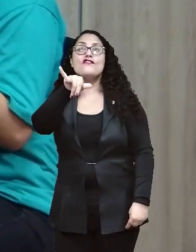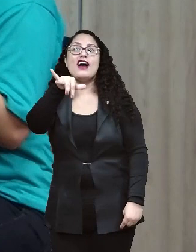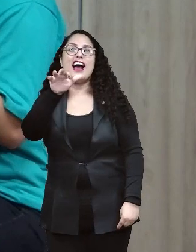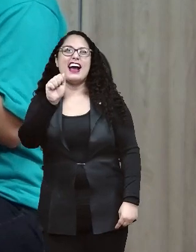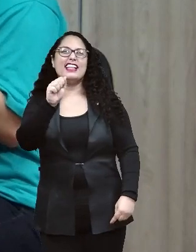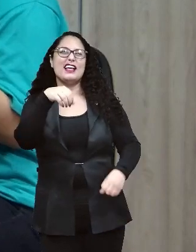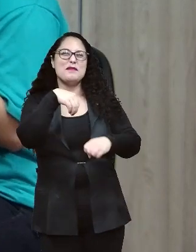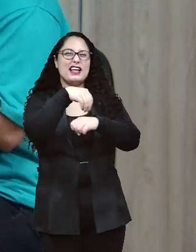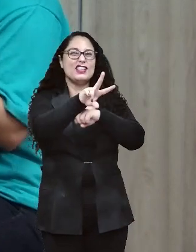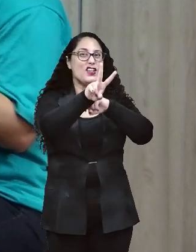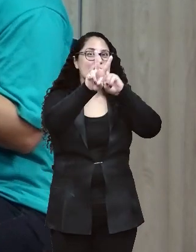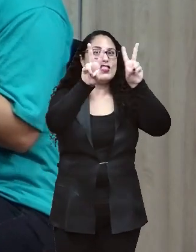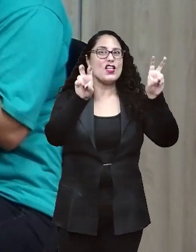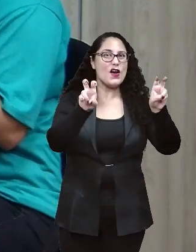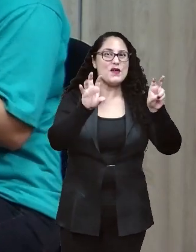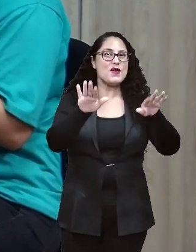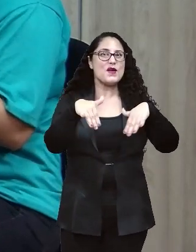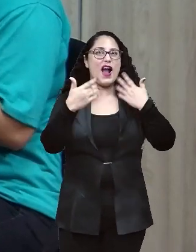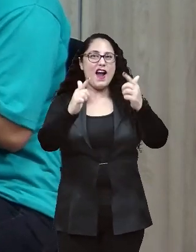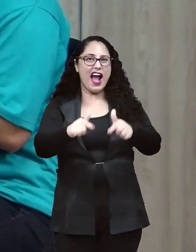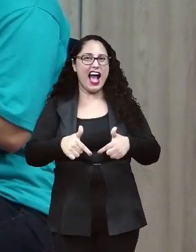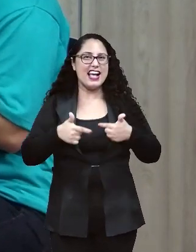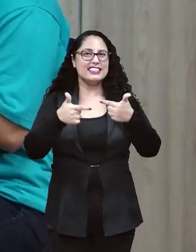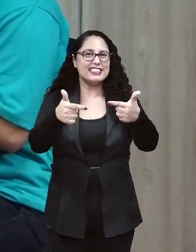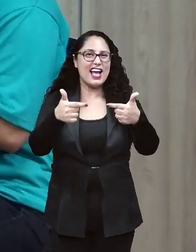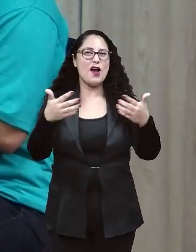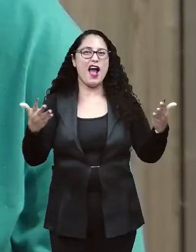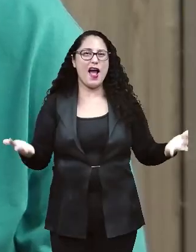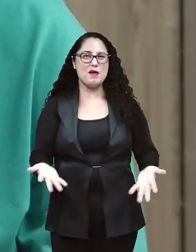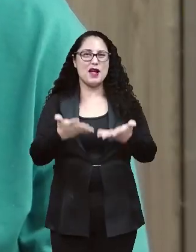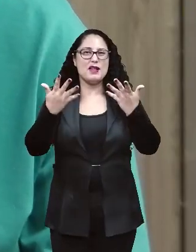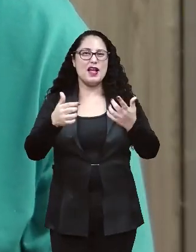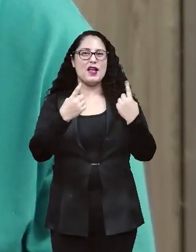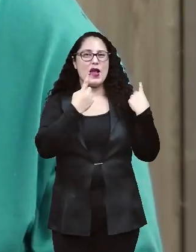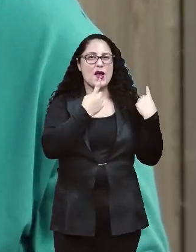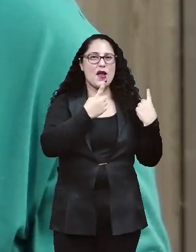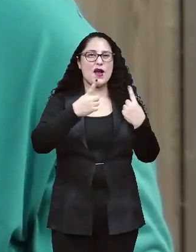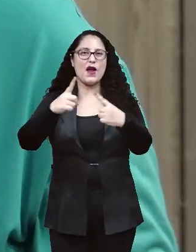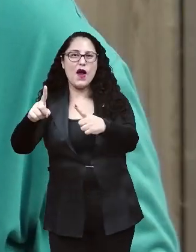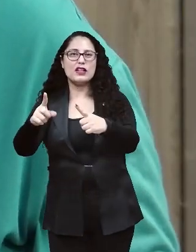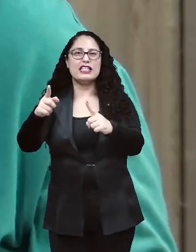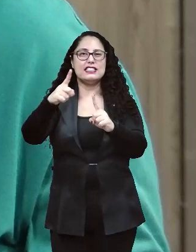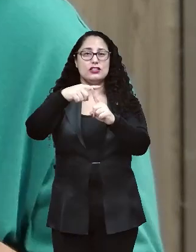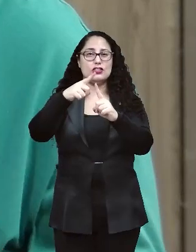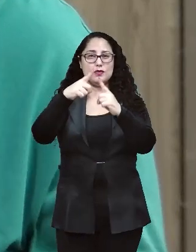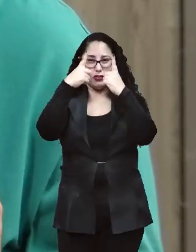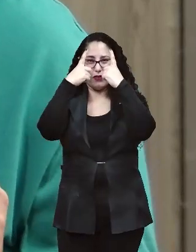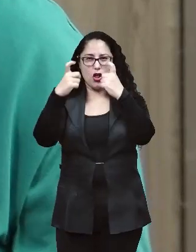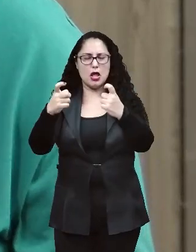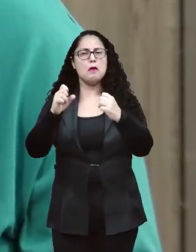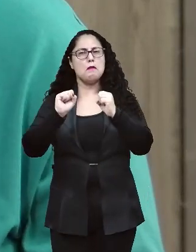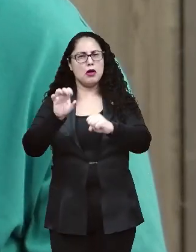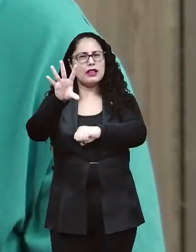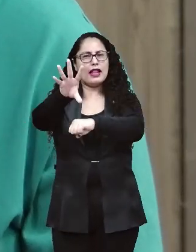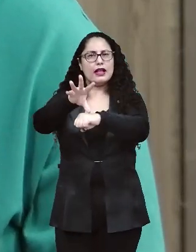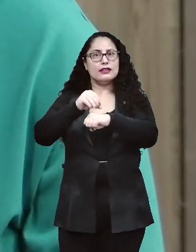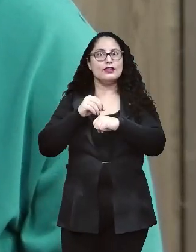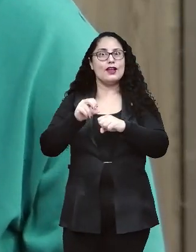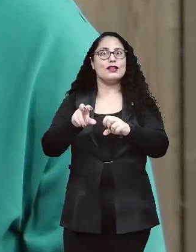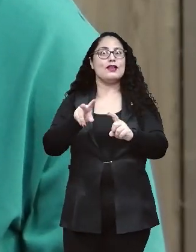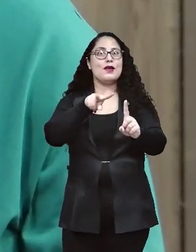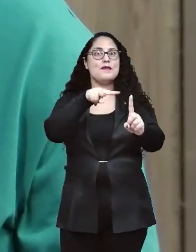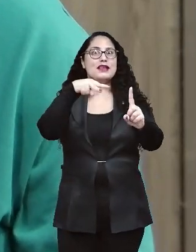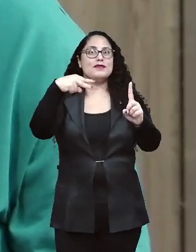já aqui o tópico de quais ações a gente pode promover para combater esse tipo de violência, né? Você quer trazer um pouquinho da sua